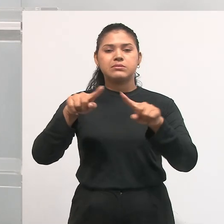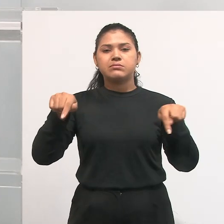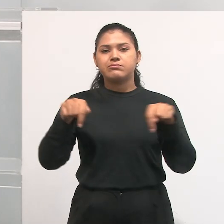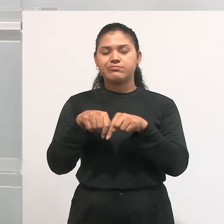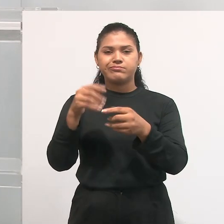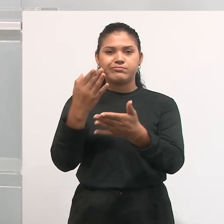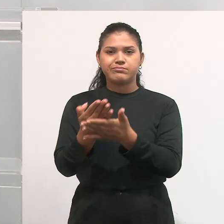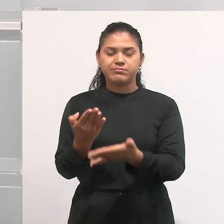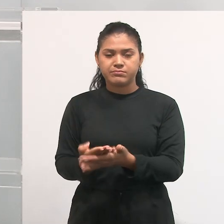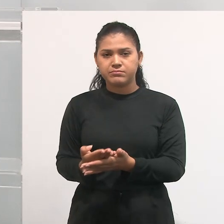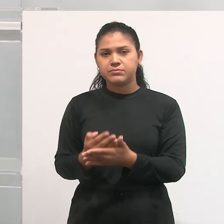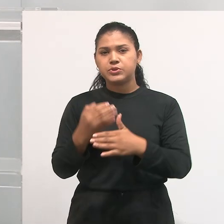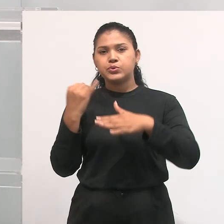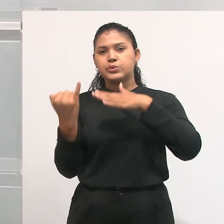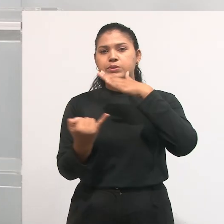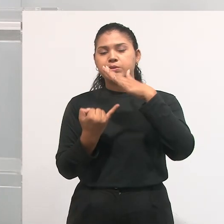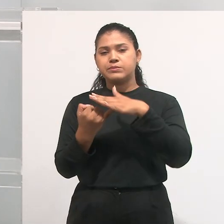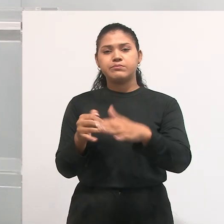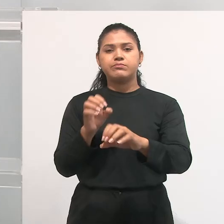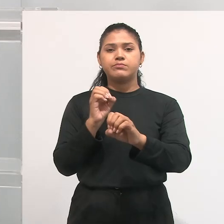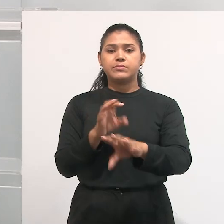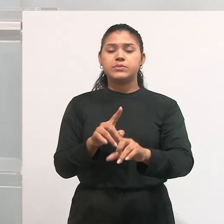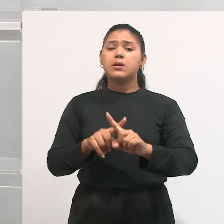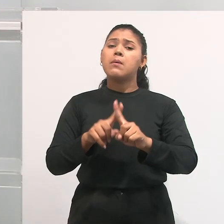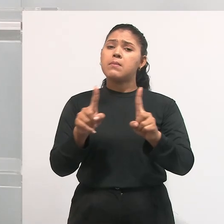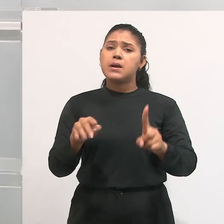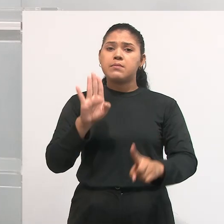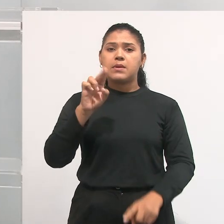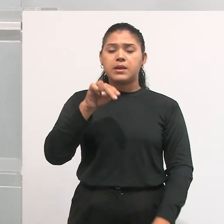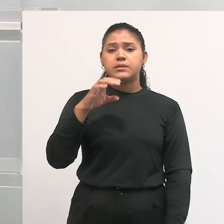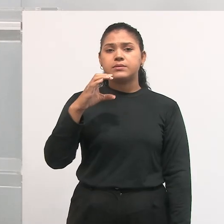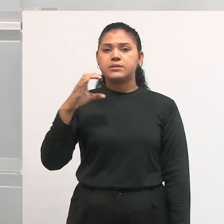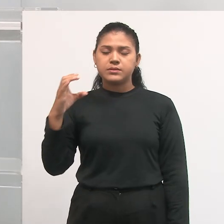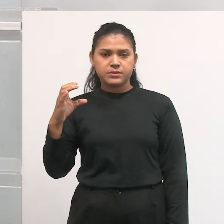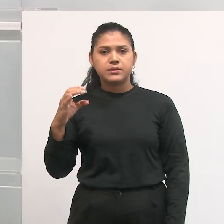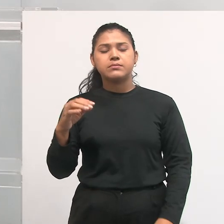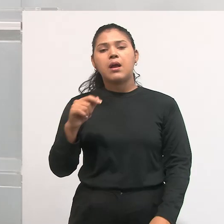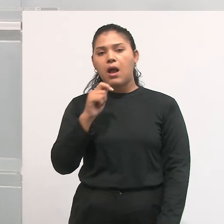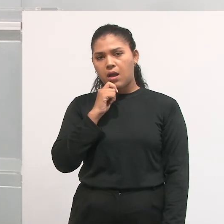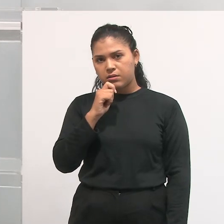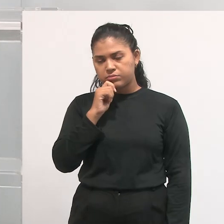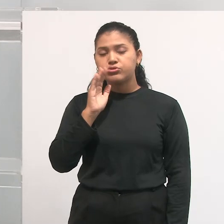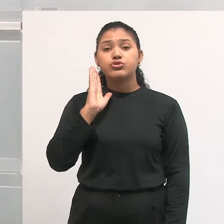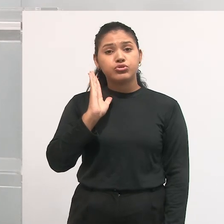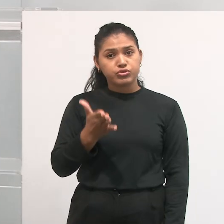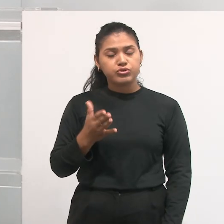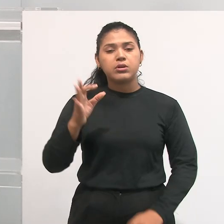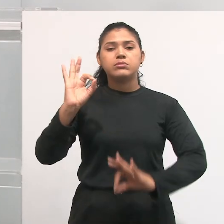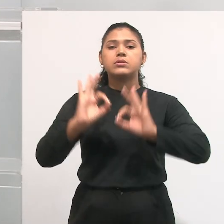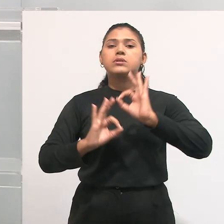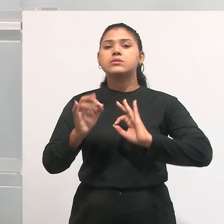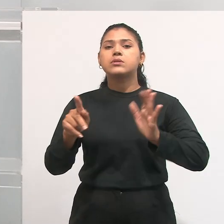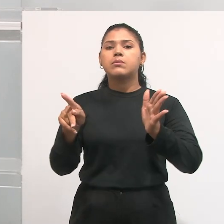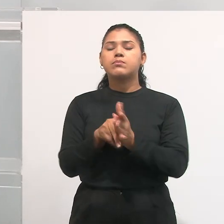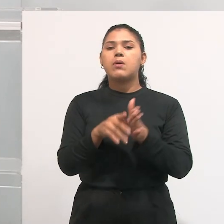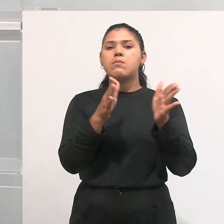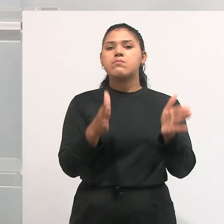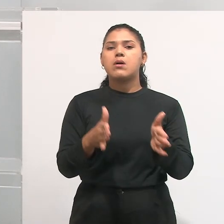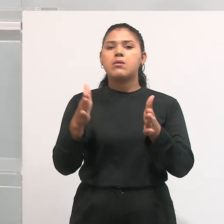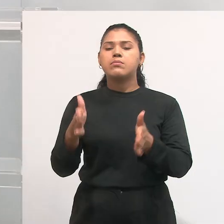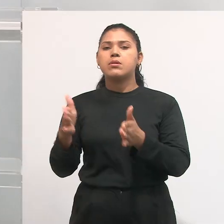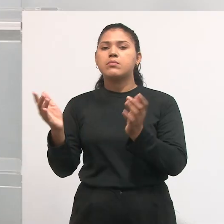instituições de ensino. Embora a BNCC, que é a Base Nacional Comum Curricular, que a gente vai conhecer, ela trabalha, ela se organiza, né,